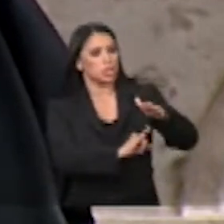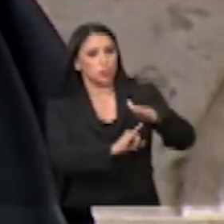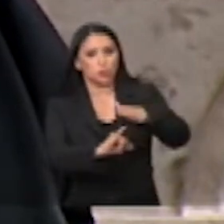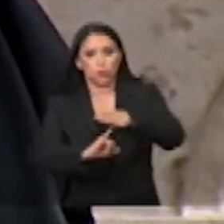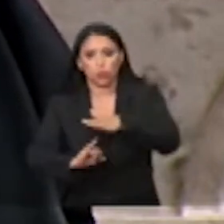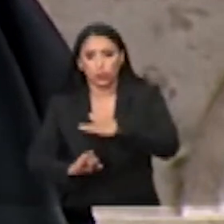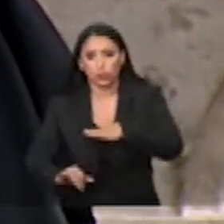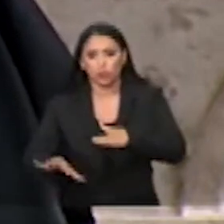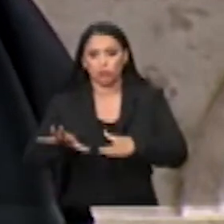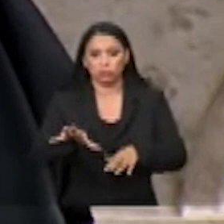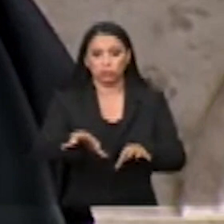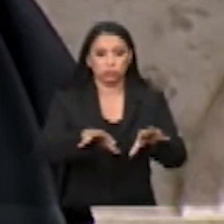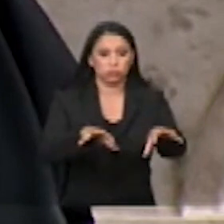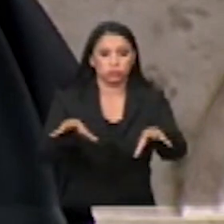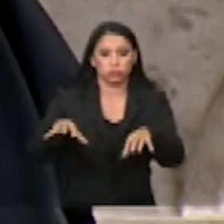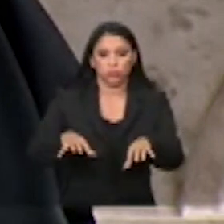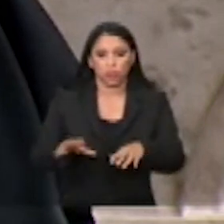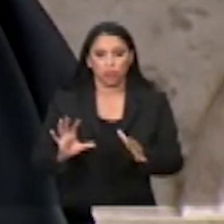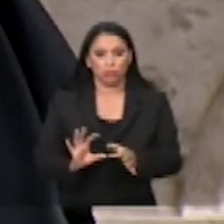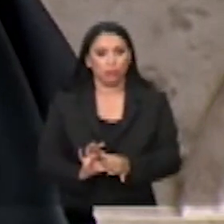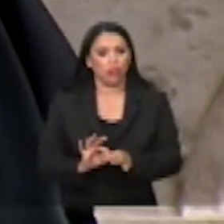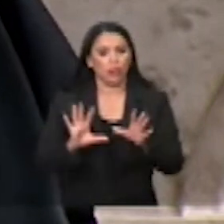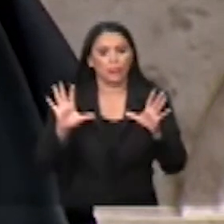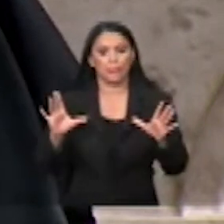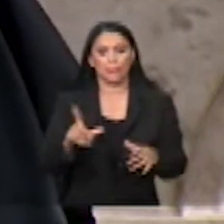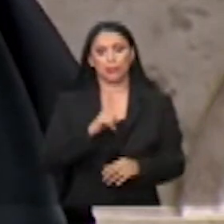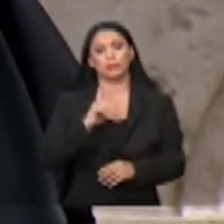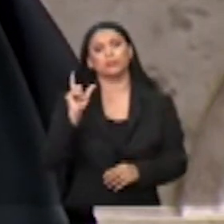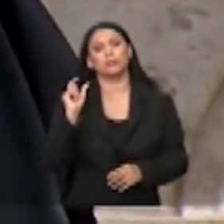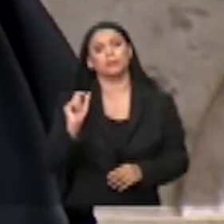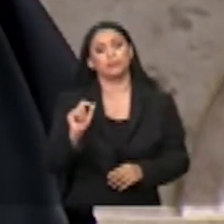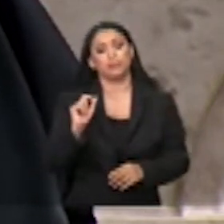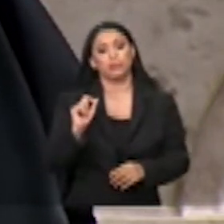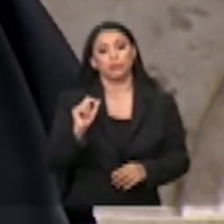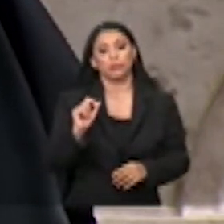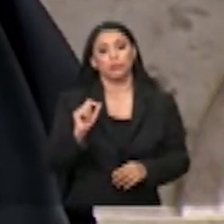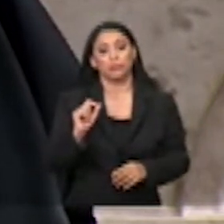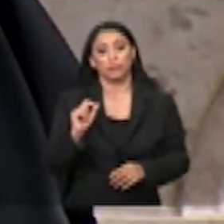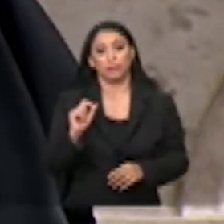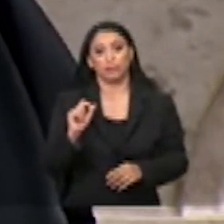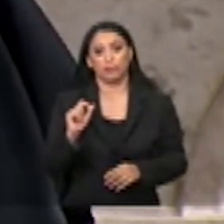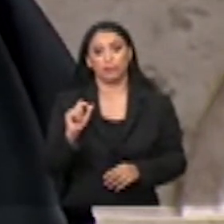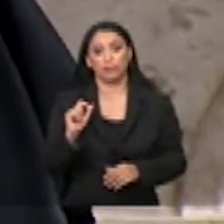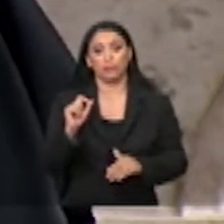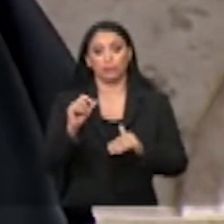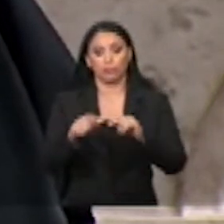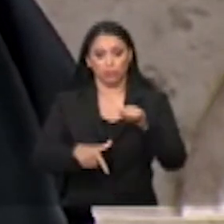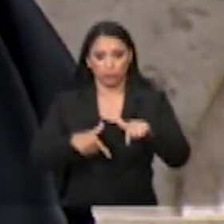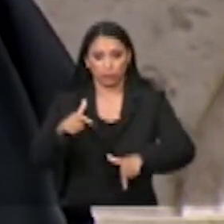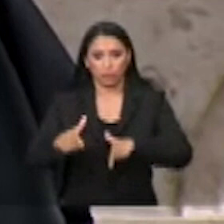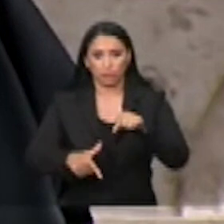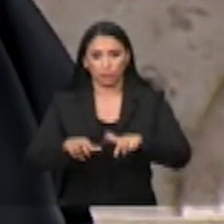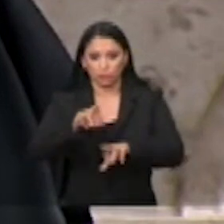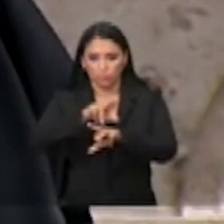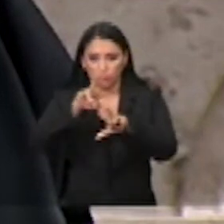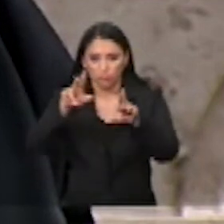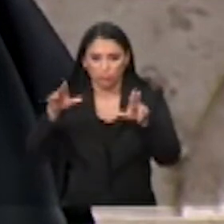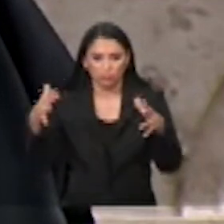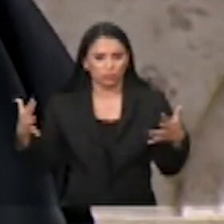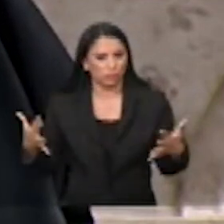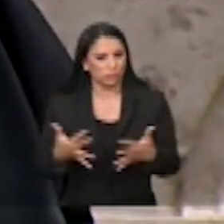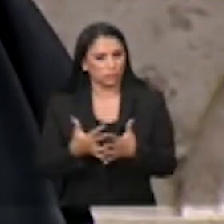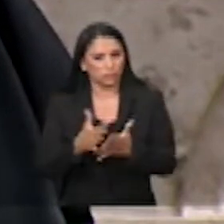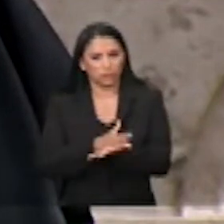assim, estão abertos, teriam por vocação, no dinâmico desempenho de suas distintas e